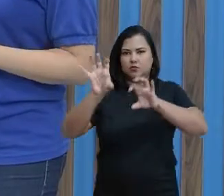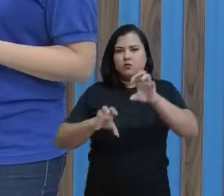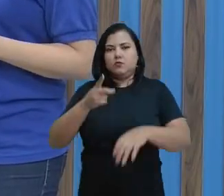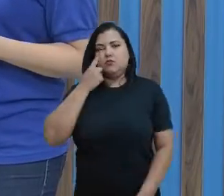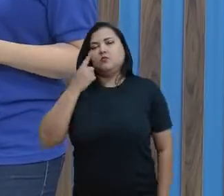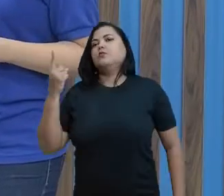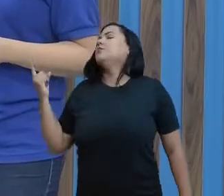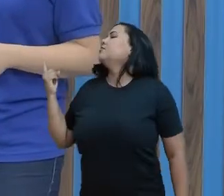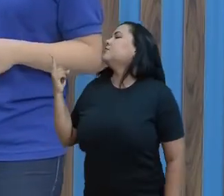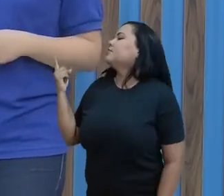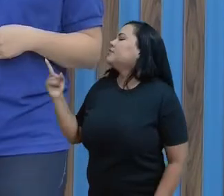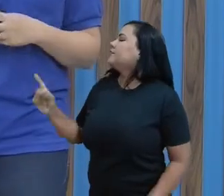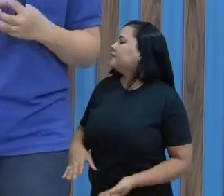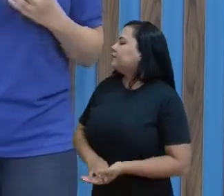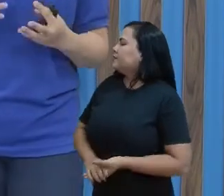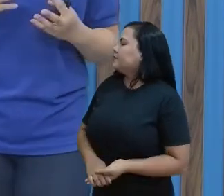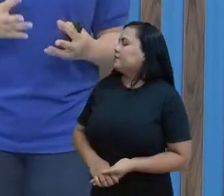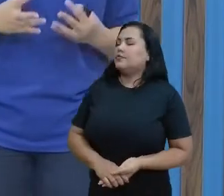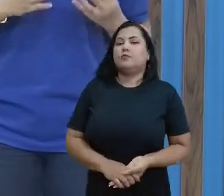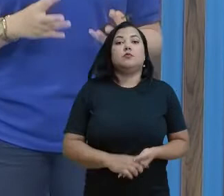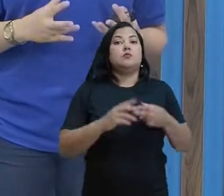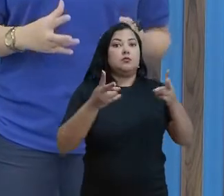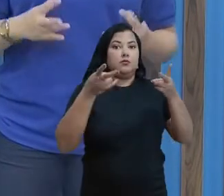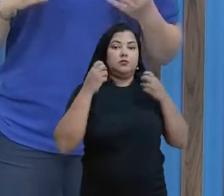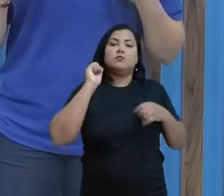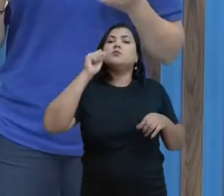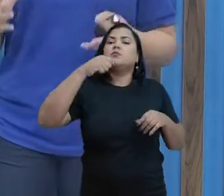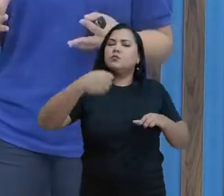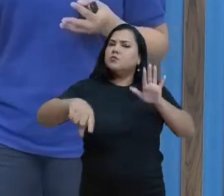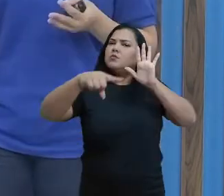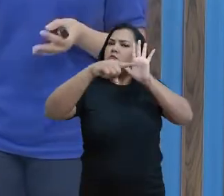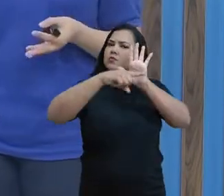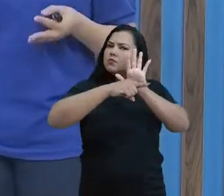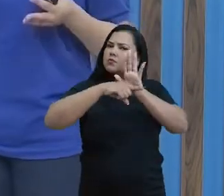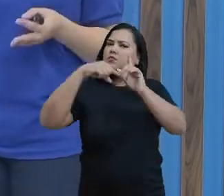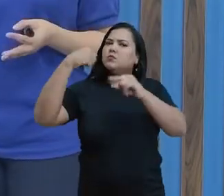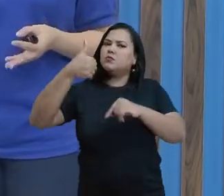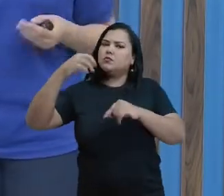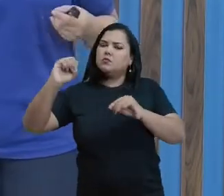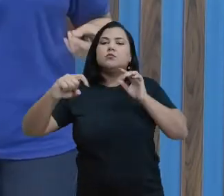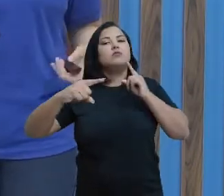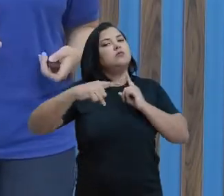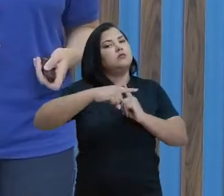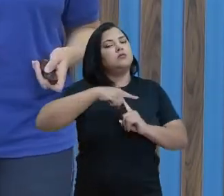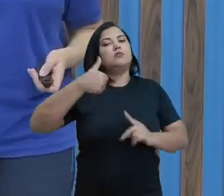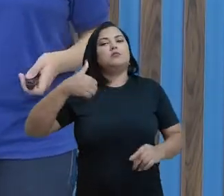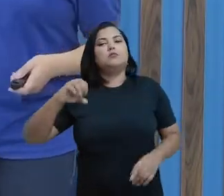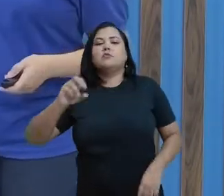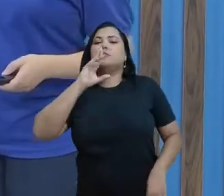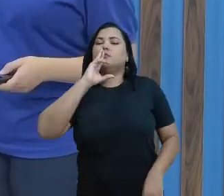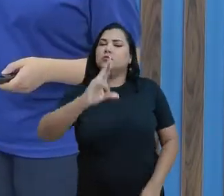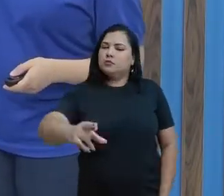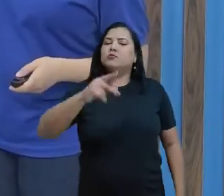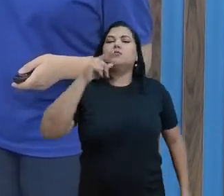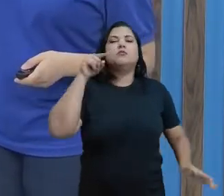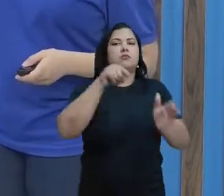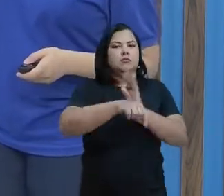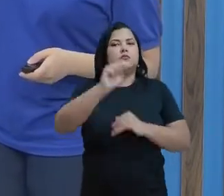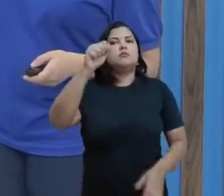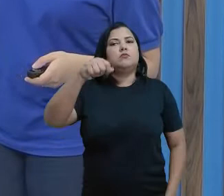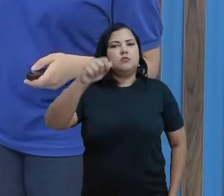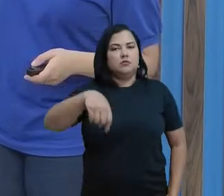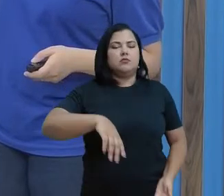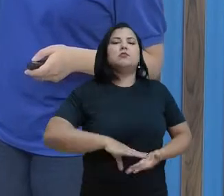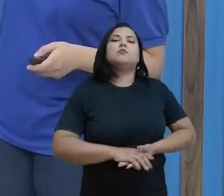o mais 10 e o menos 10, para você perceber que sim, são dois valores que respondem a essa pergunta de ter ali